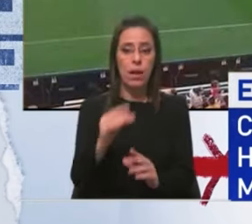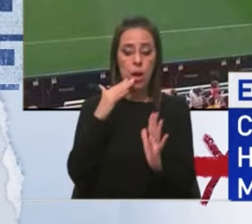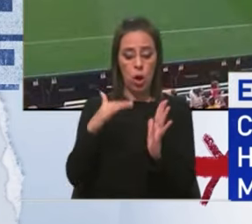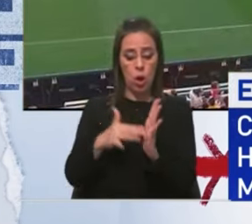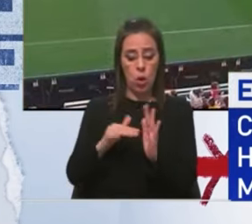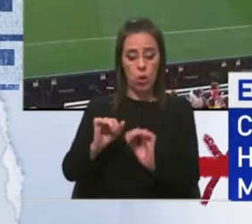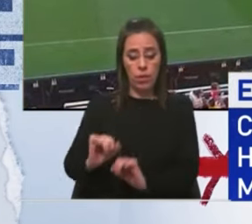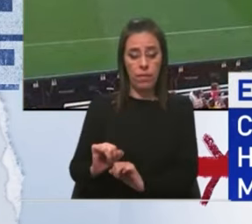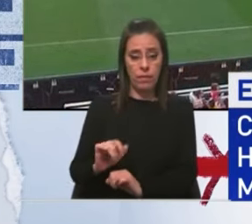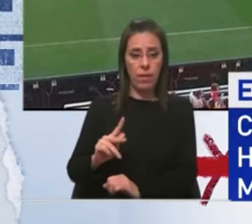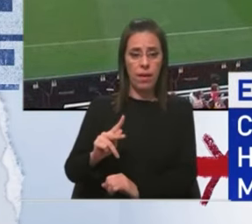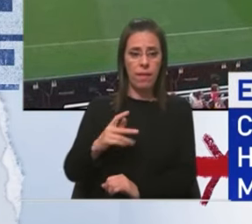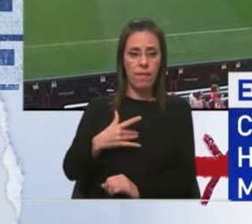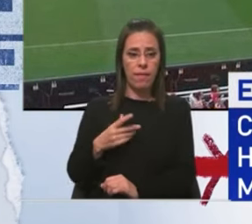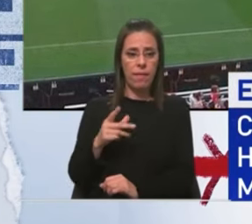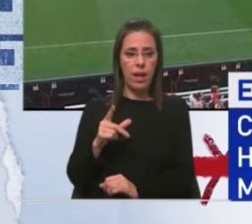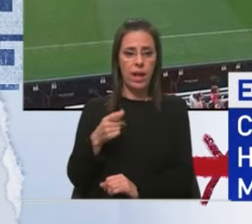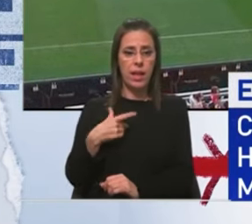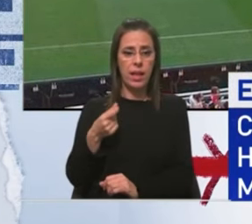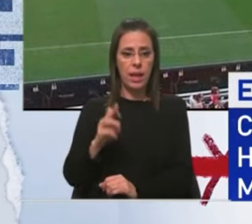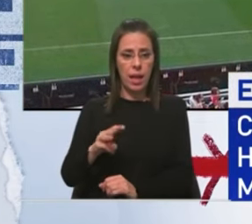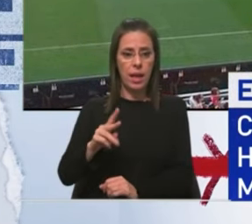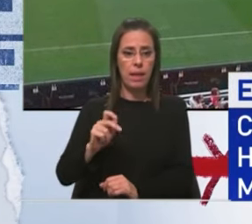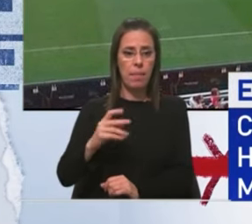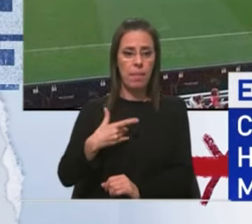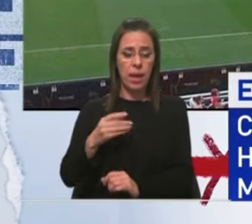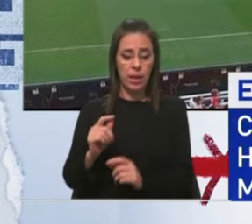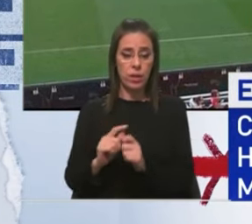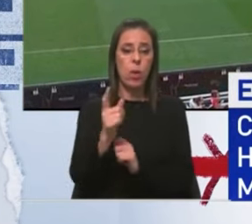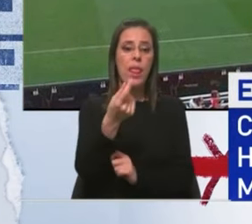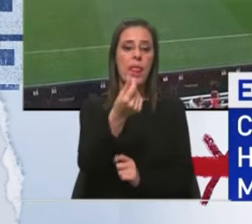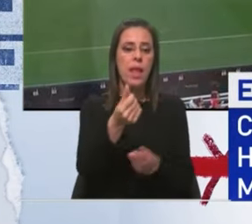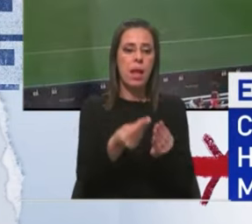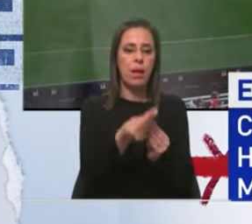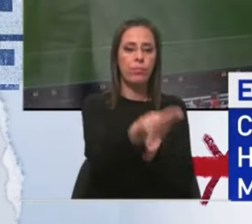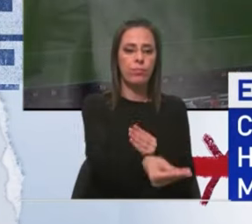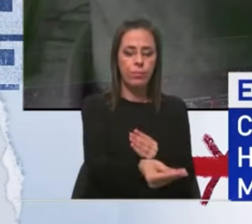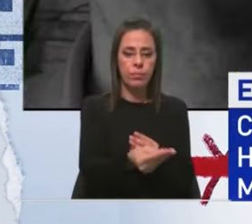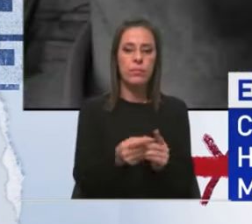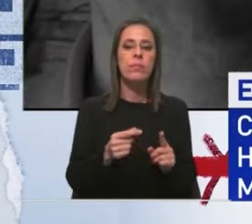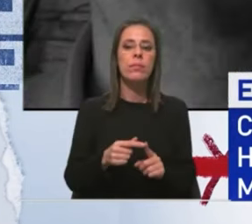conta de Valdén Mendes, ou que em dinheiro